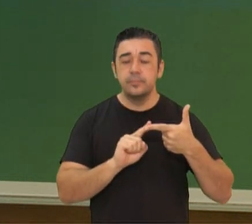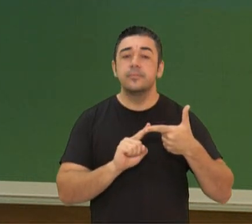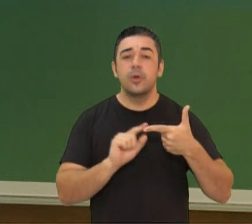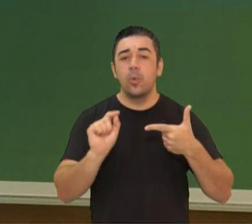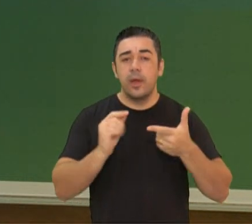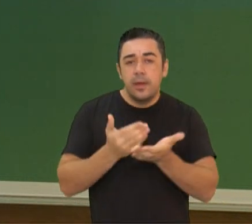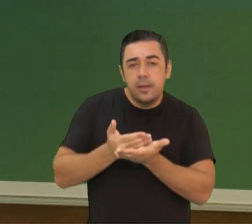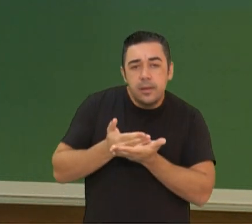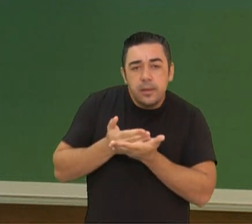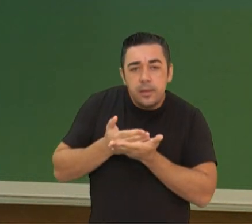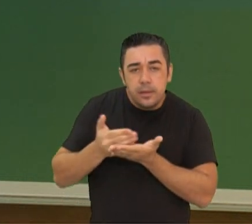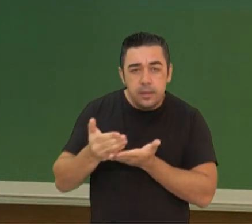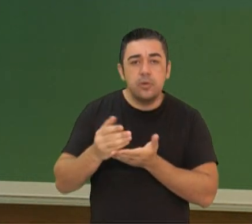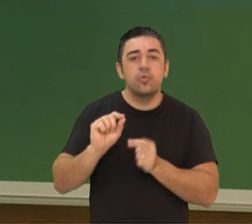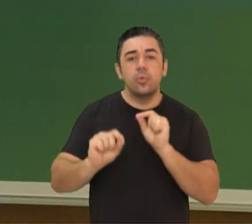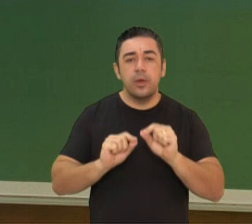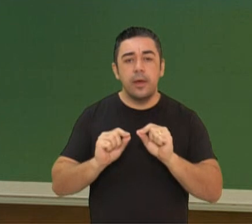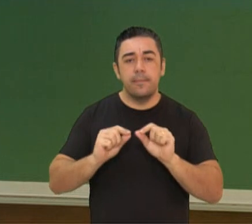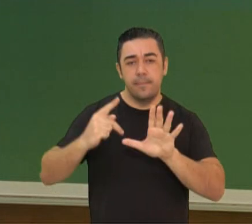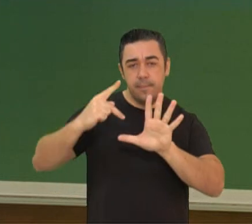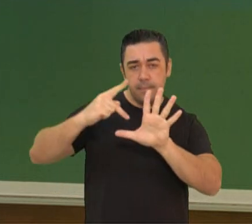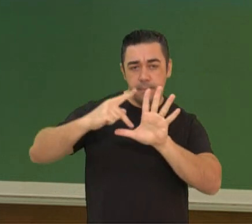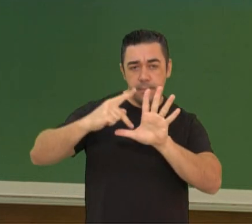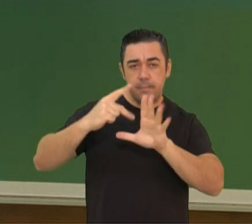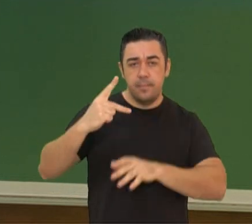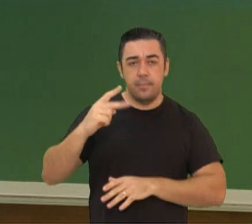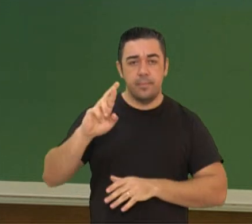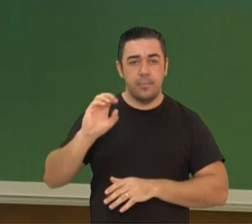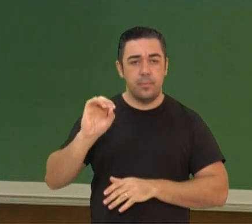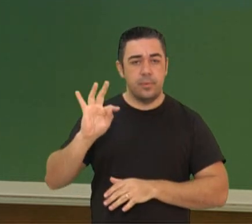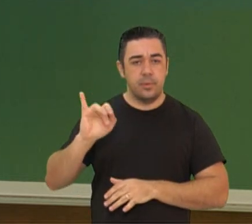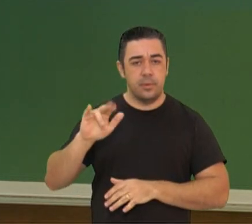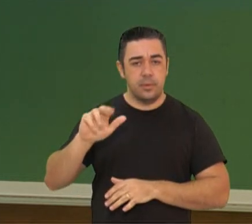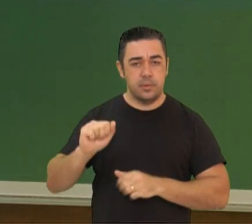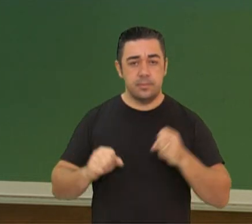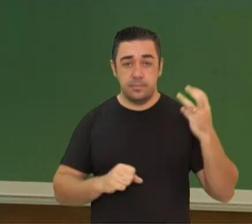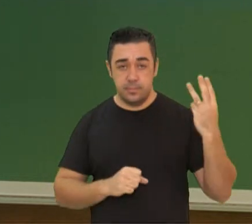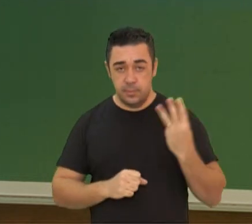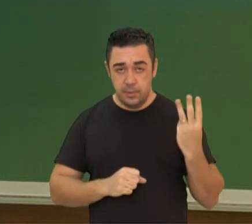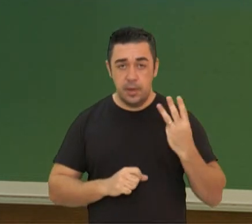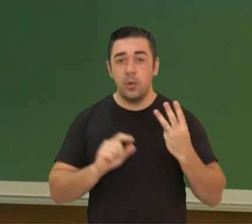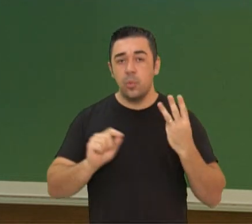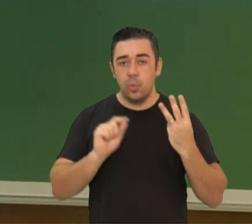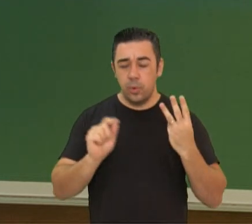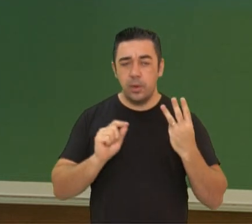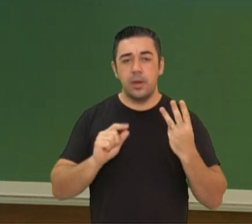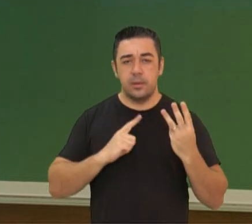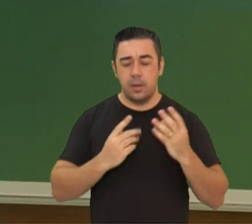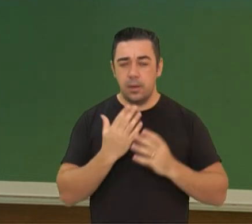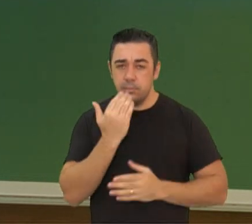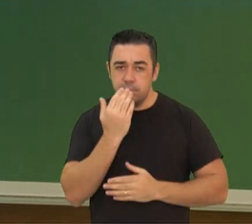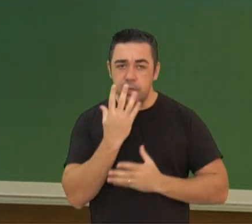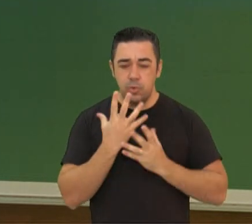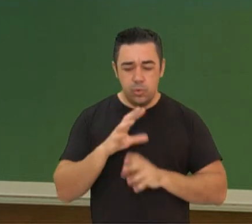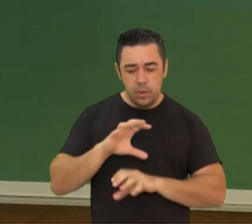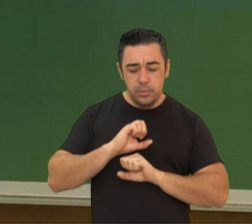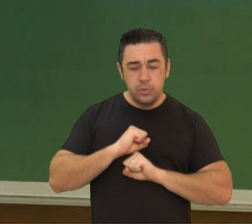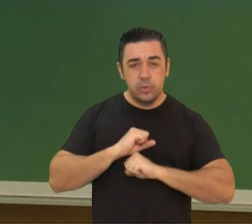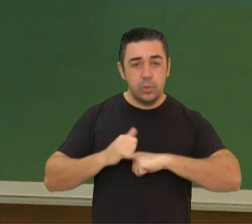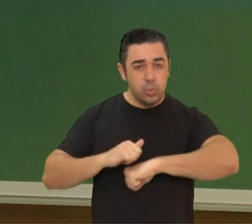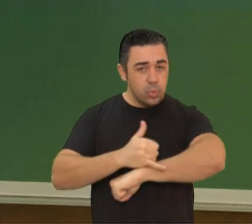início da digestão de proteínas. Fenômeno 3, início da digestão das gorduras. E o fenômeno